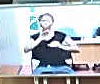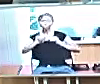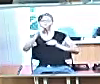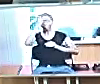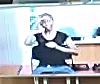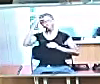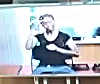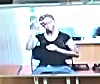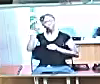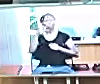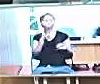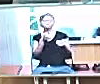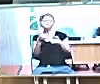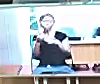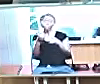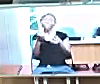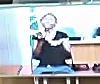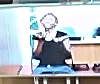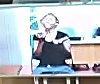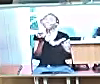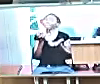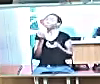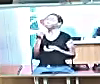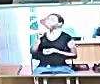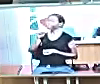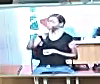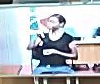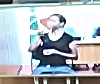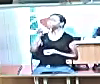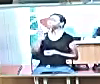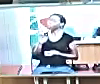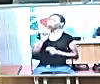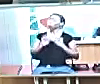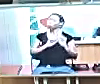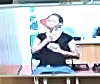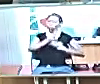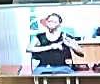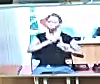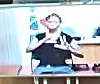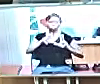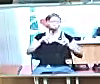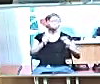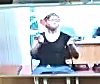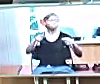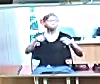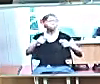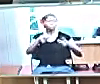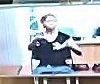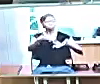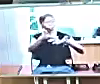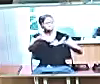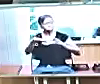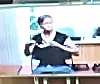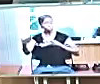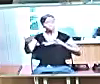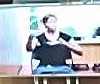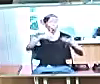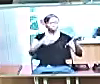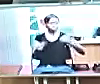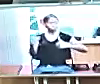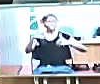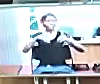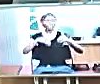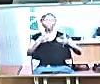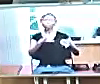que é eternamente as pessoas possam ser convidados a vir aqui ser ouvidas então hoje eu acho